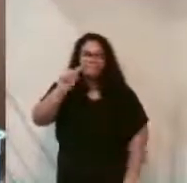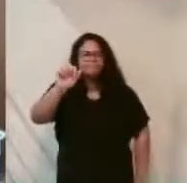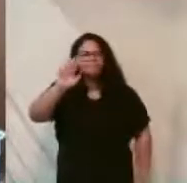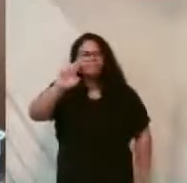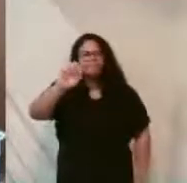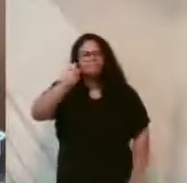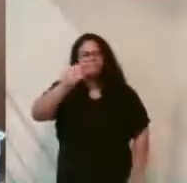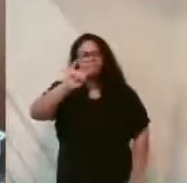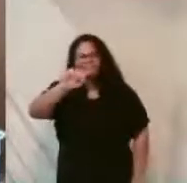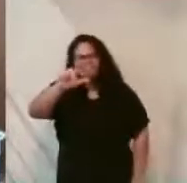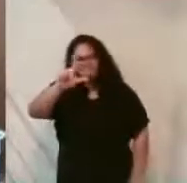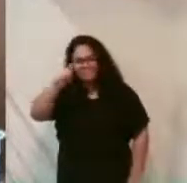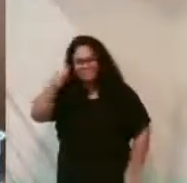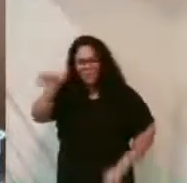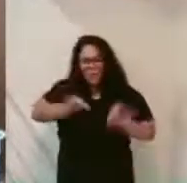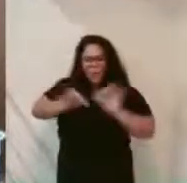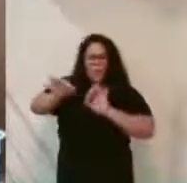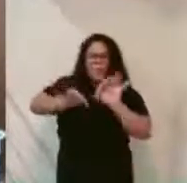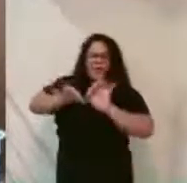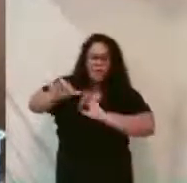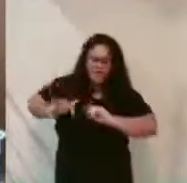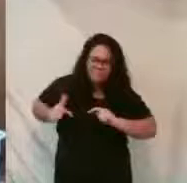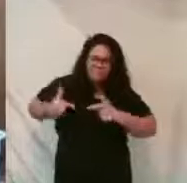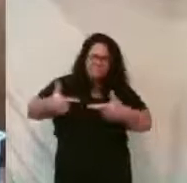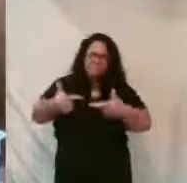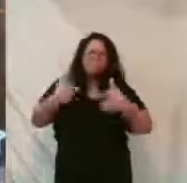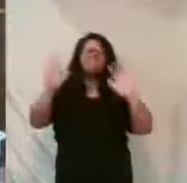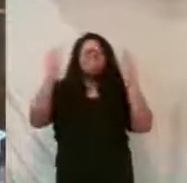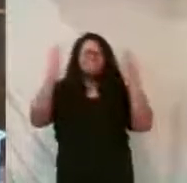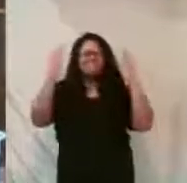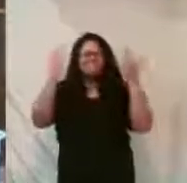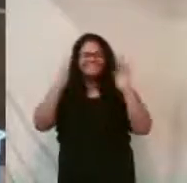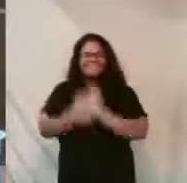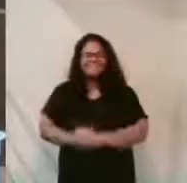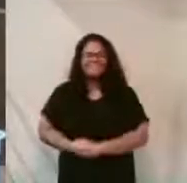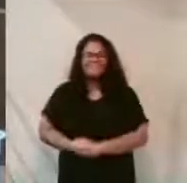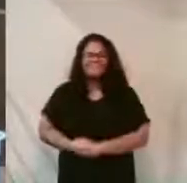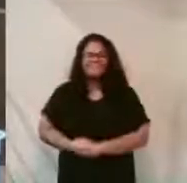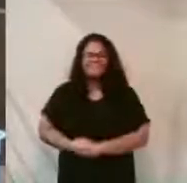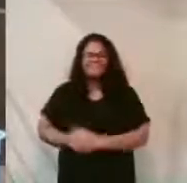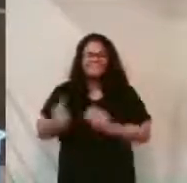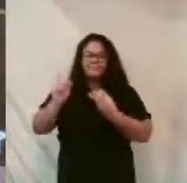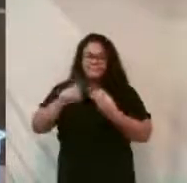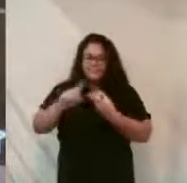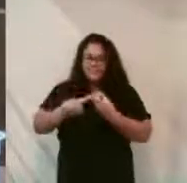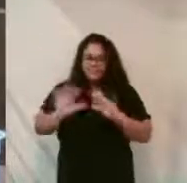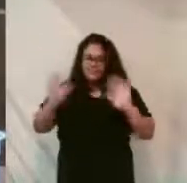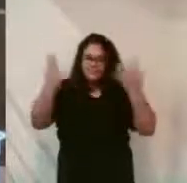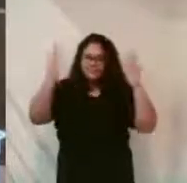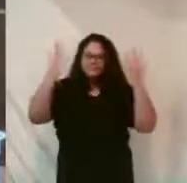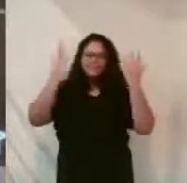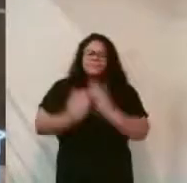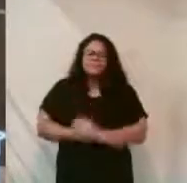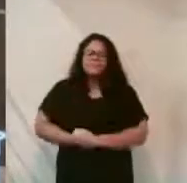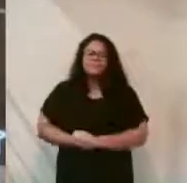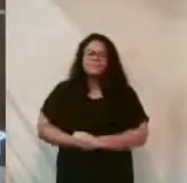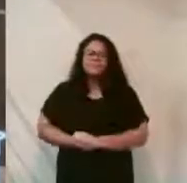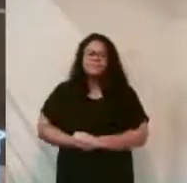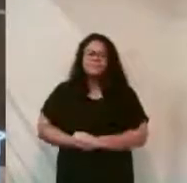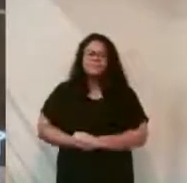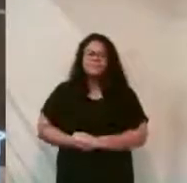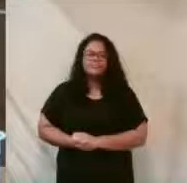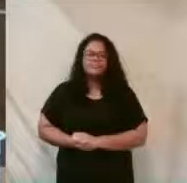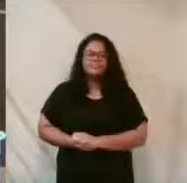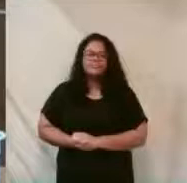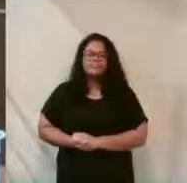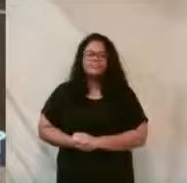piano e faz tudo aquela questão, né? Parabéns, Tarsila. Também parabenizo e cumprimento